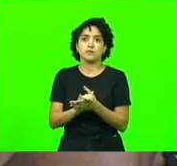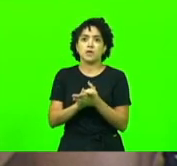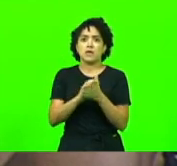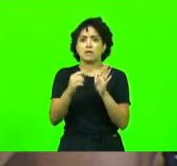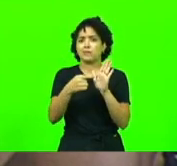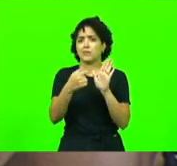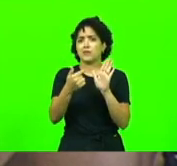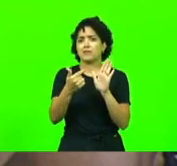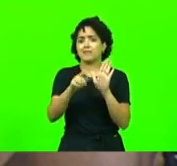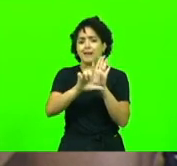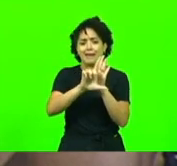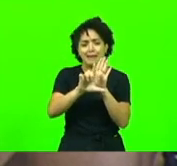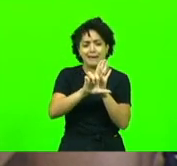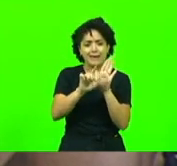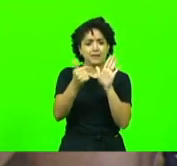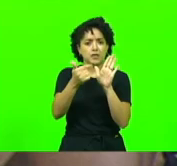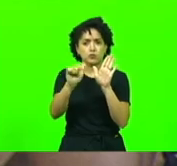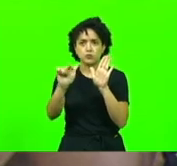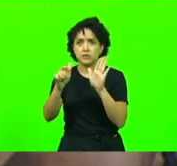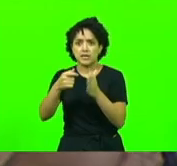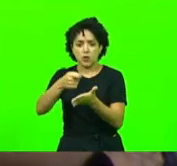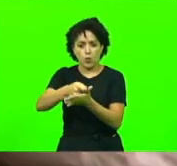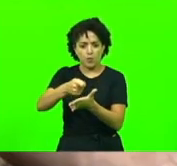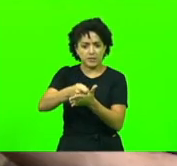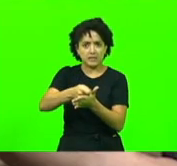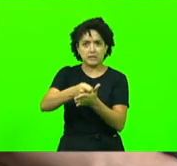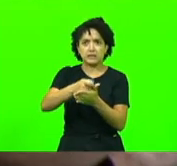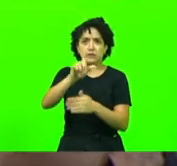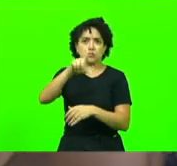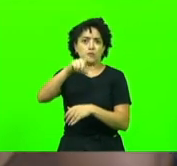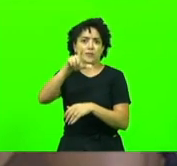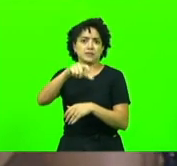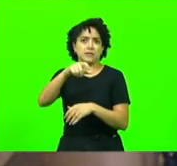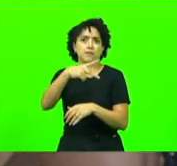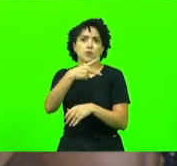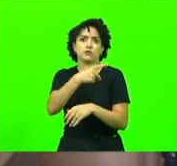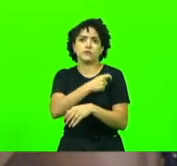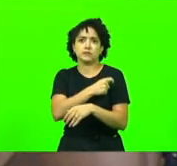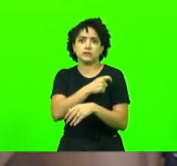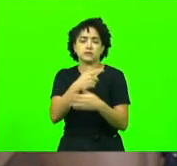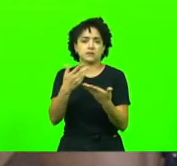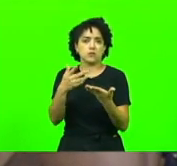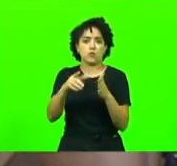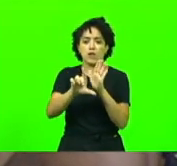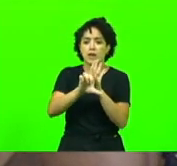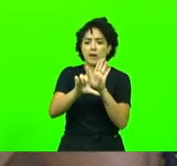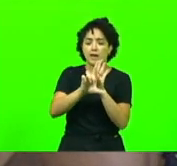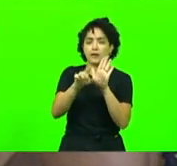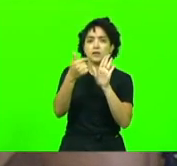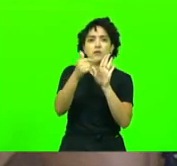existe lei nenhuma obrigando o passaporte. Não existe lei nenhuma